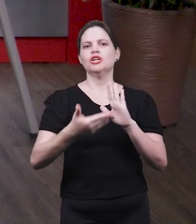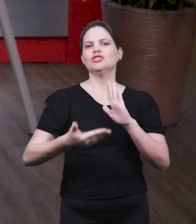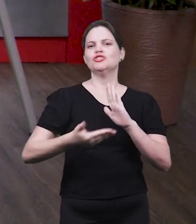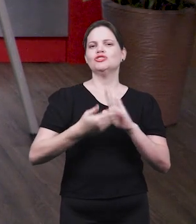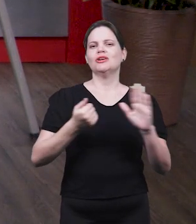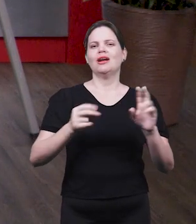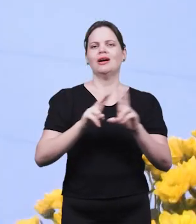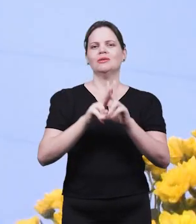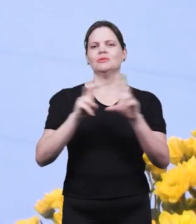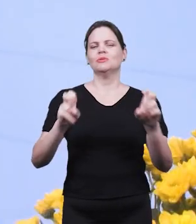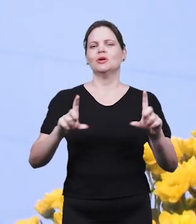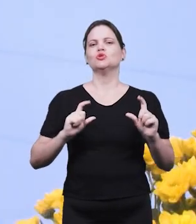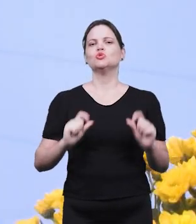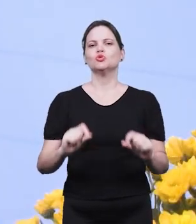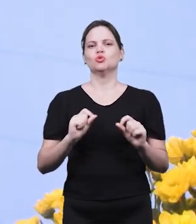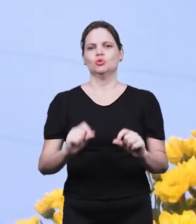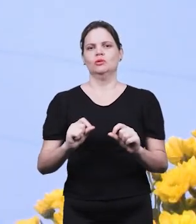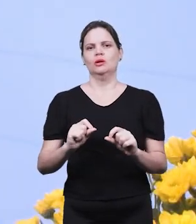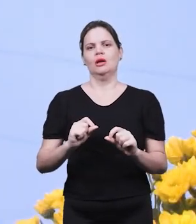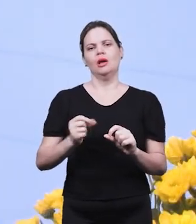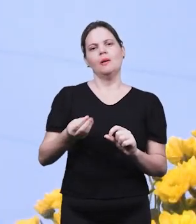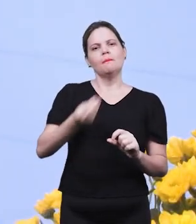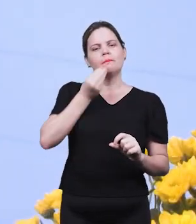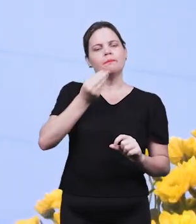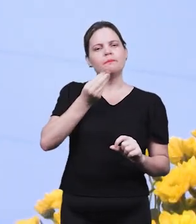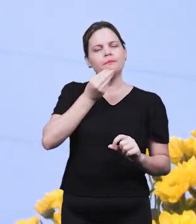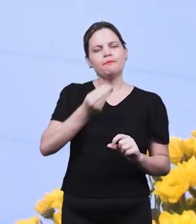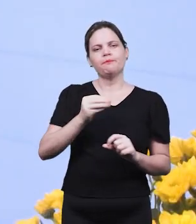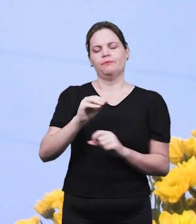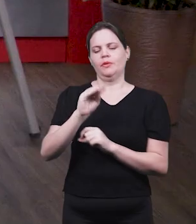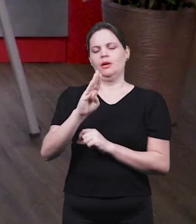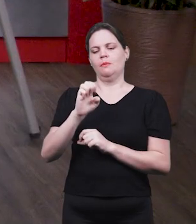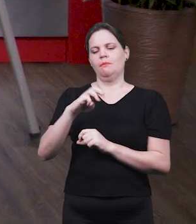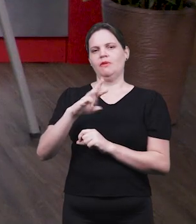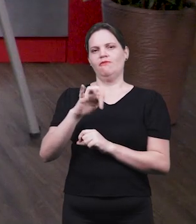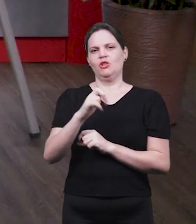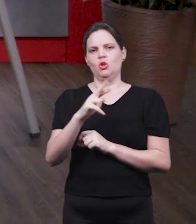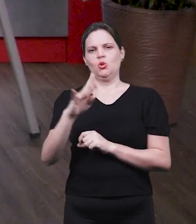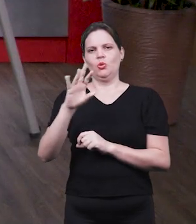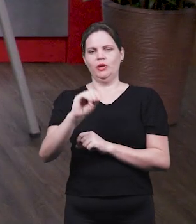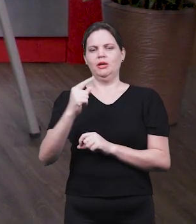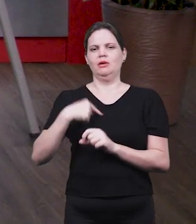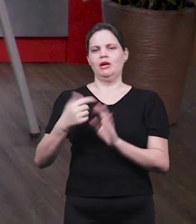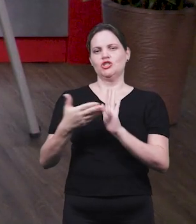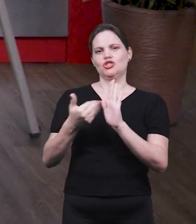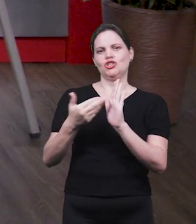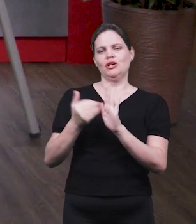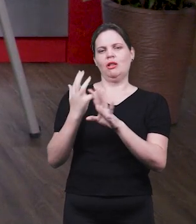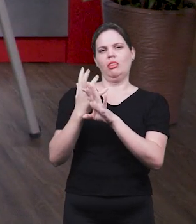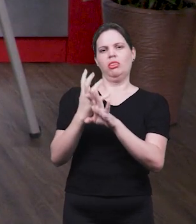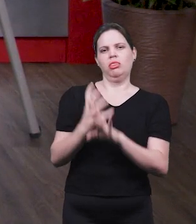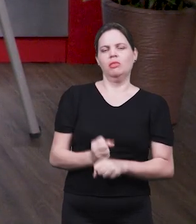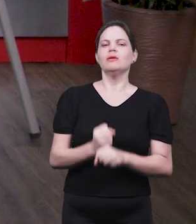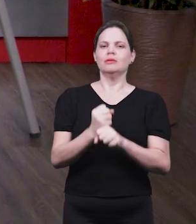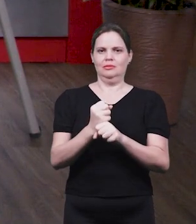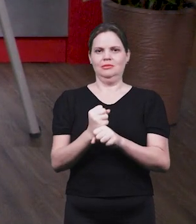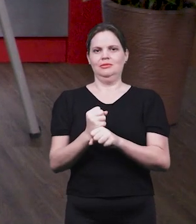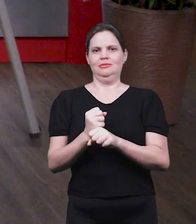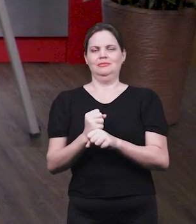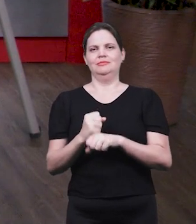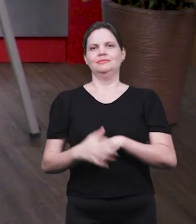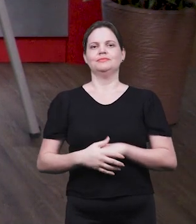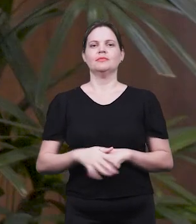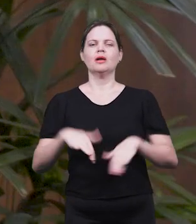benfeitorias do cálculo, da base de cálculo. Correto. Luciana, qual o conselho que a senhora dá hoje para quem